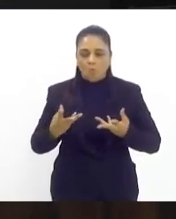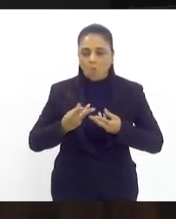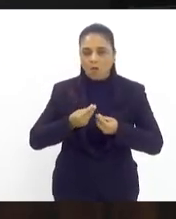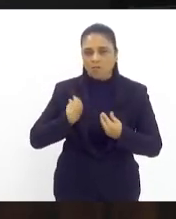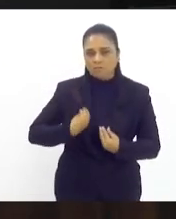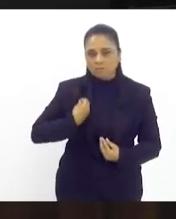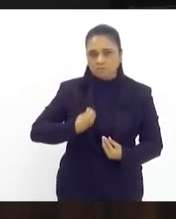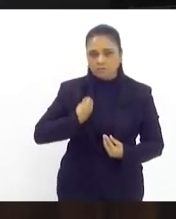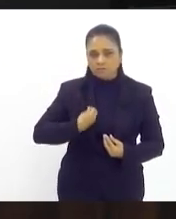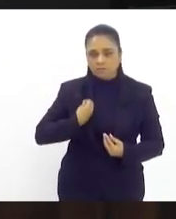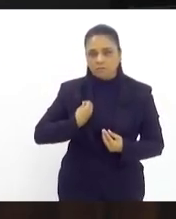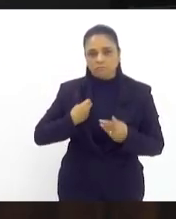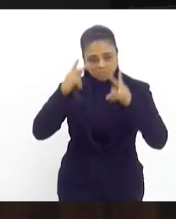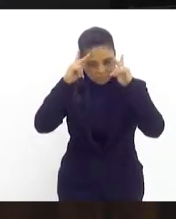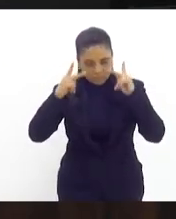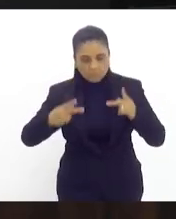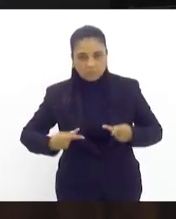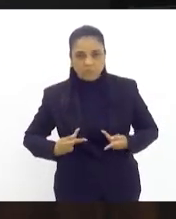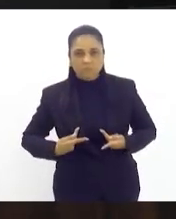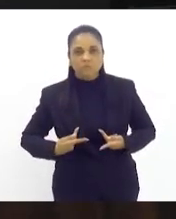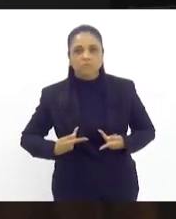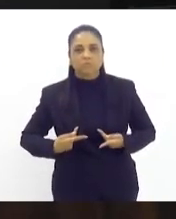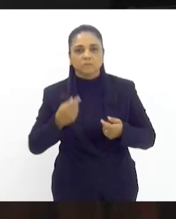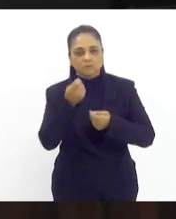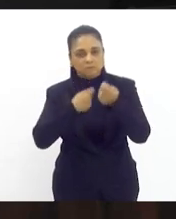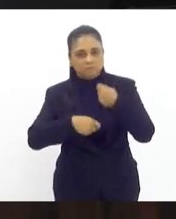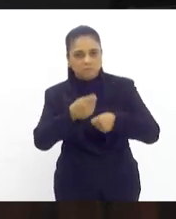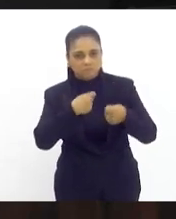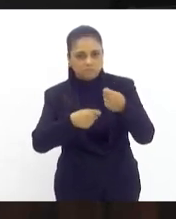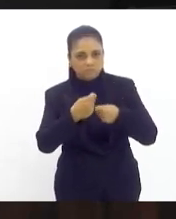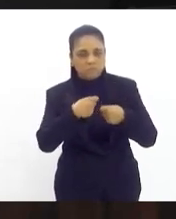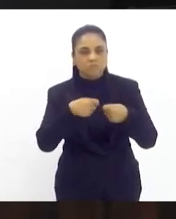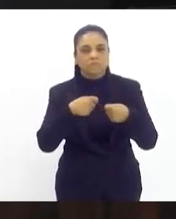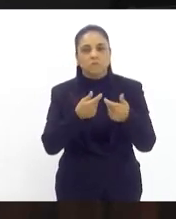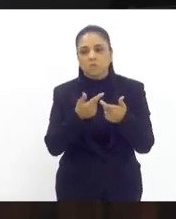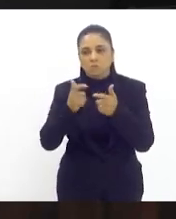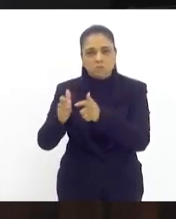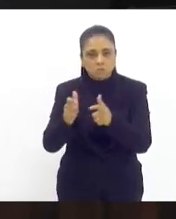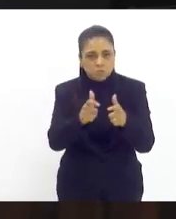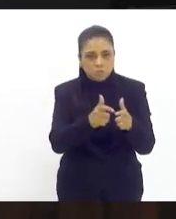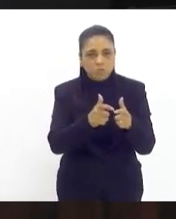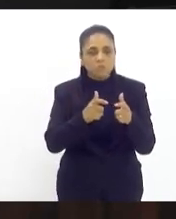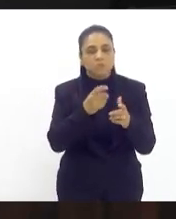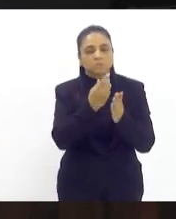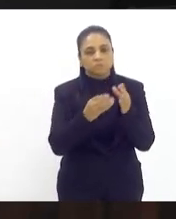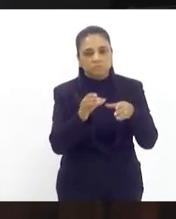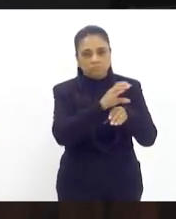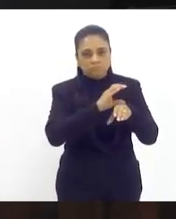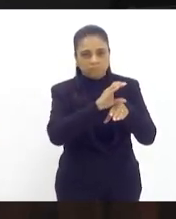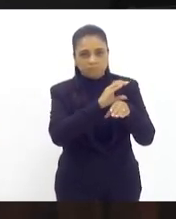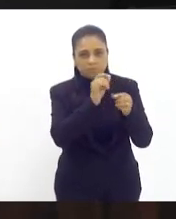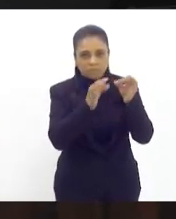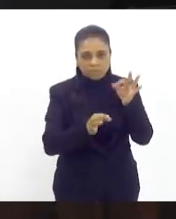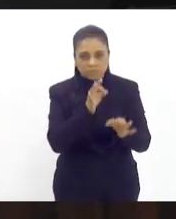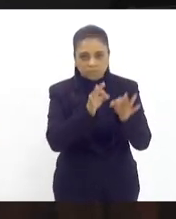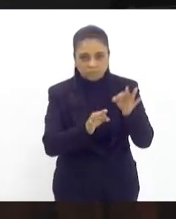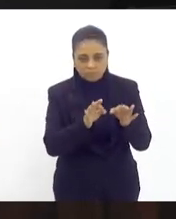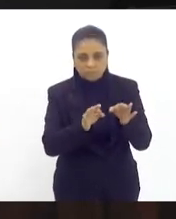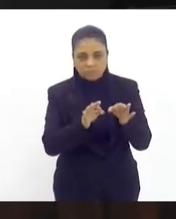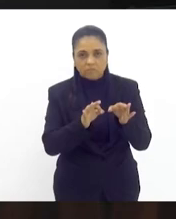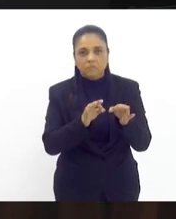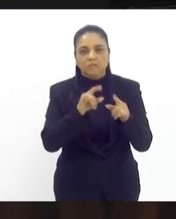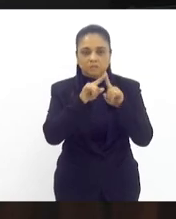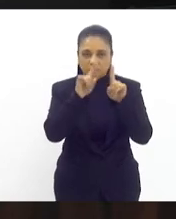dos recursos humanos da administração do estado e da outras providências parecendo a comissão Justiça pela constitucionalidade